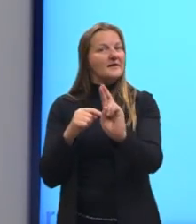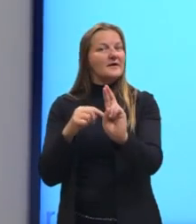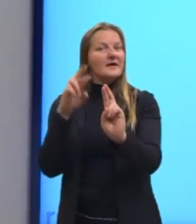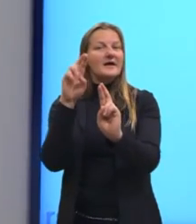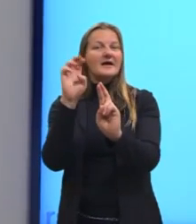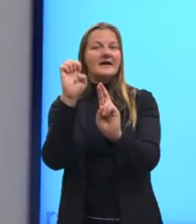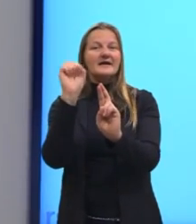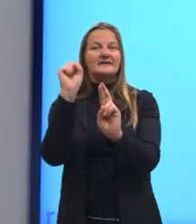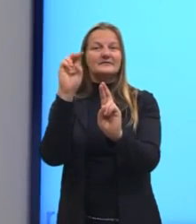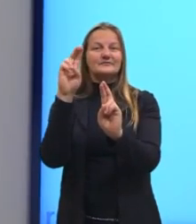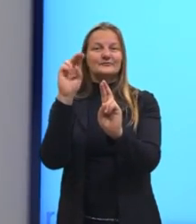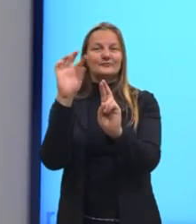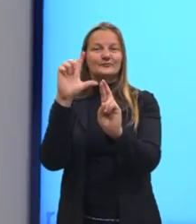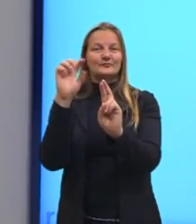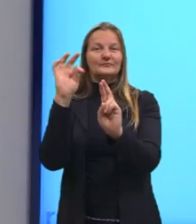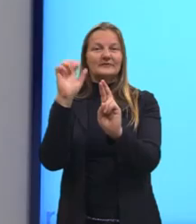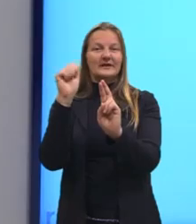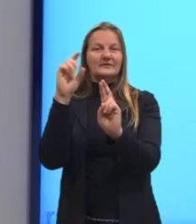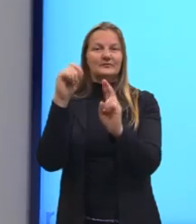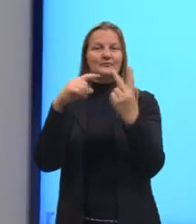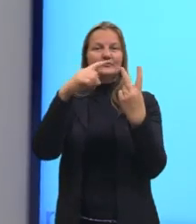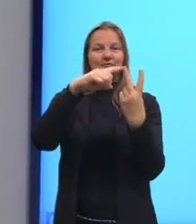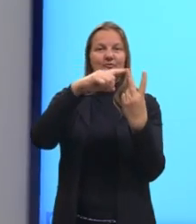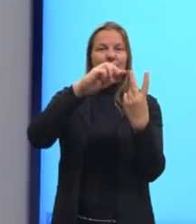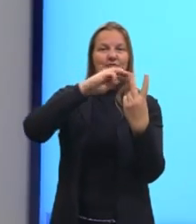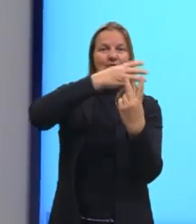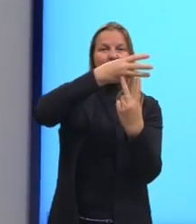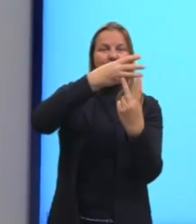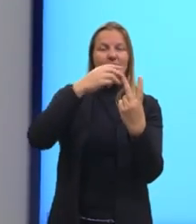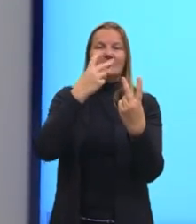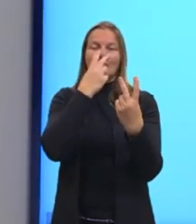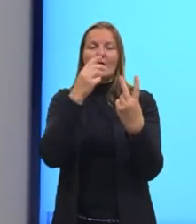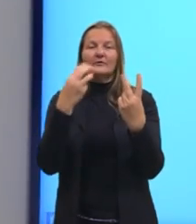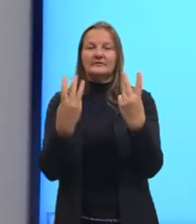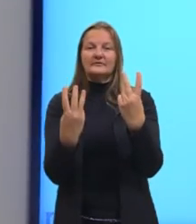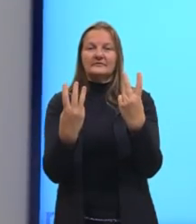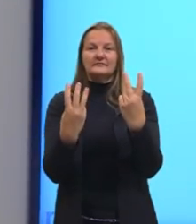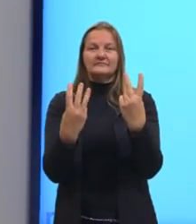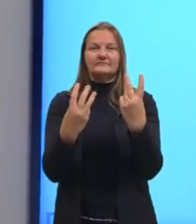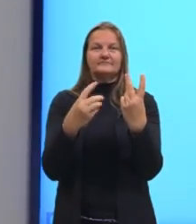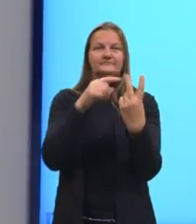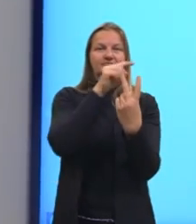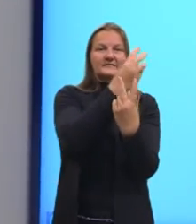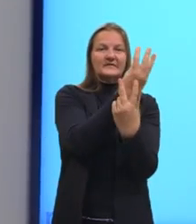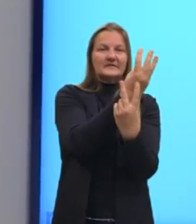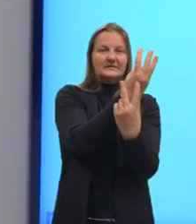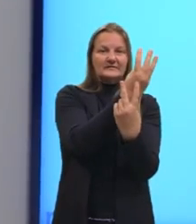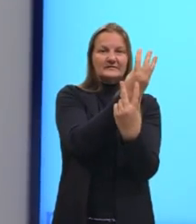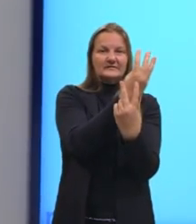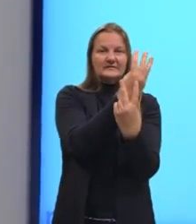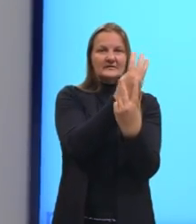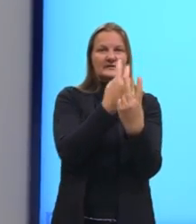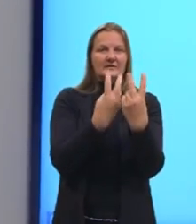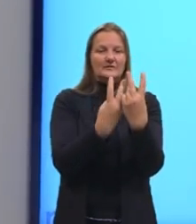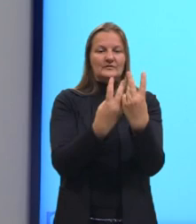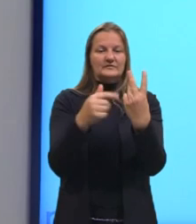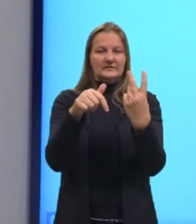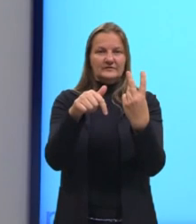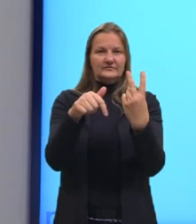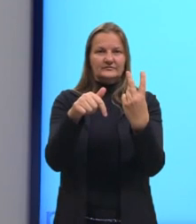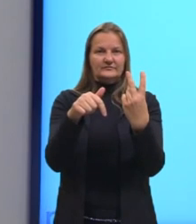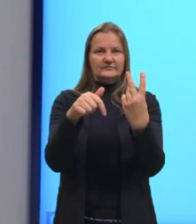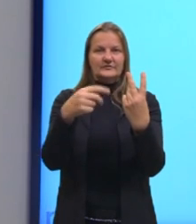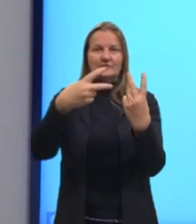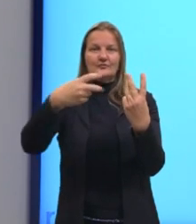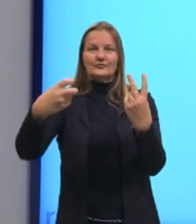tínhamos a raiz cúbica de 27 = 3 então o índice é o três o radicando é o